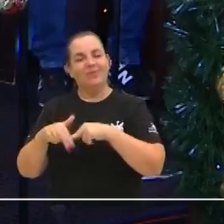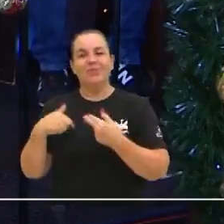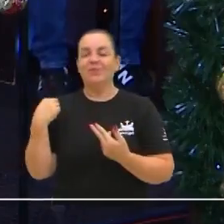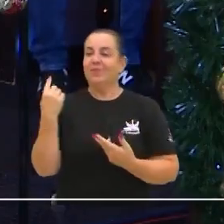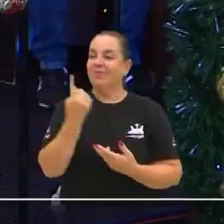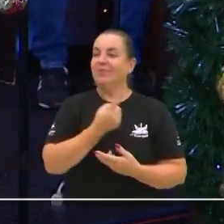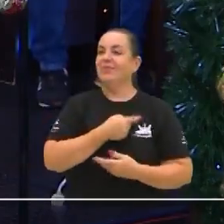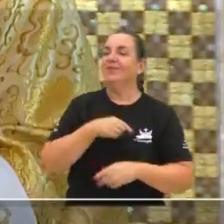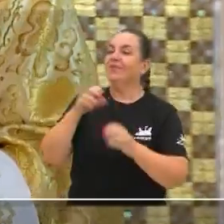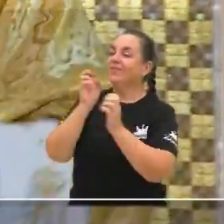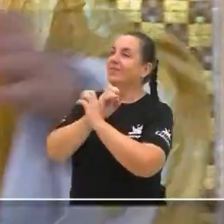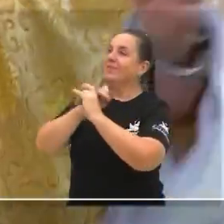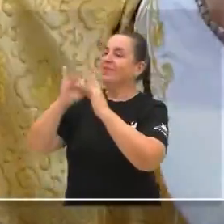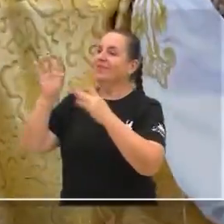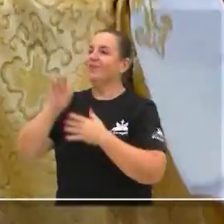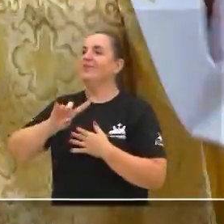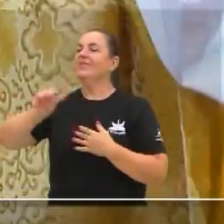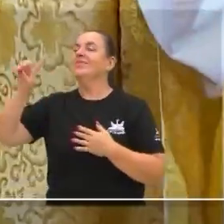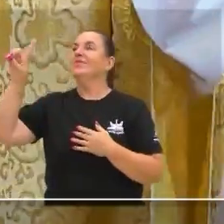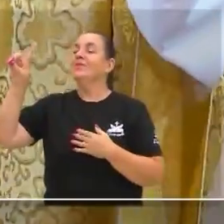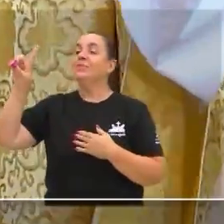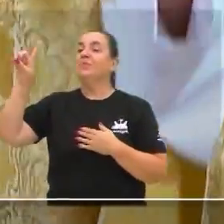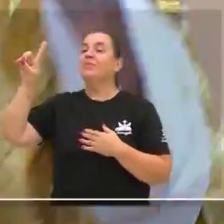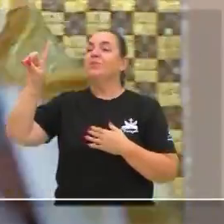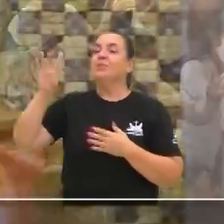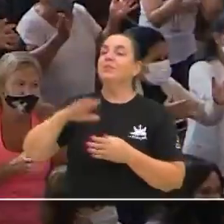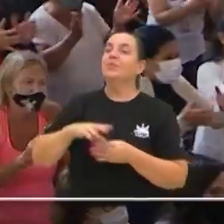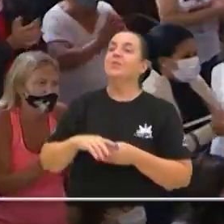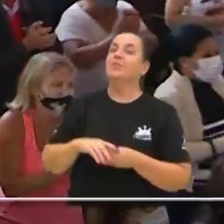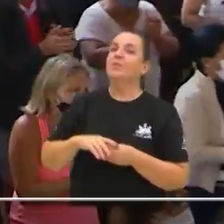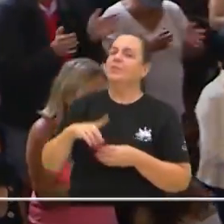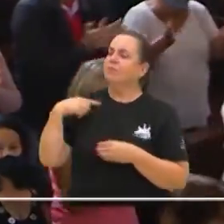nosso intercessor, glória a Deus.